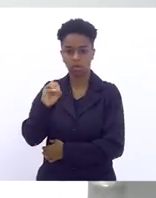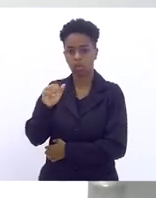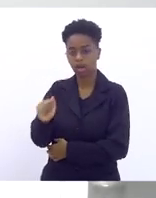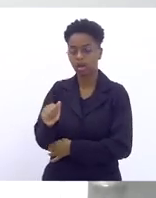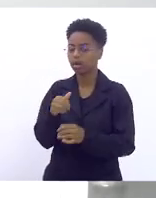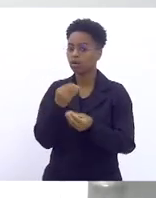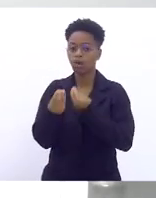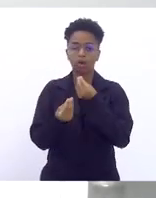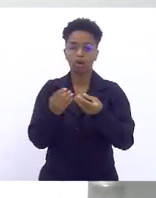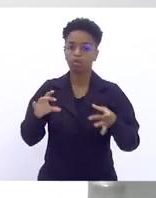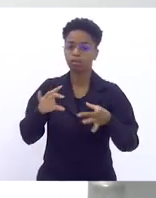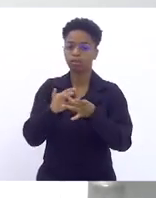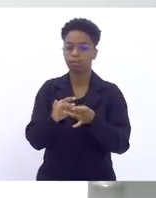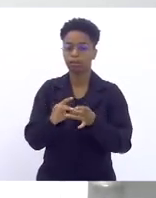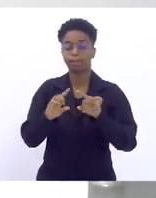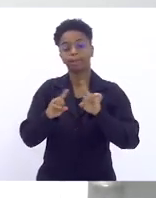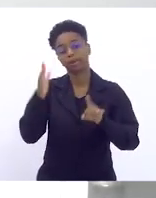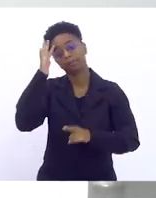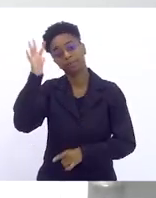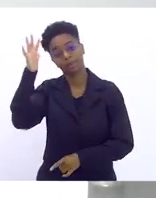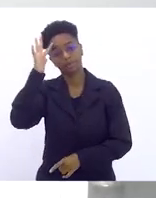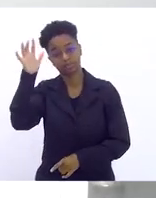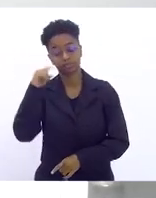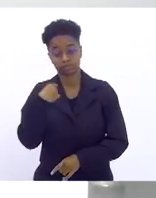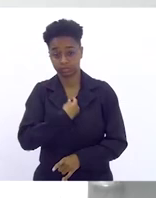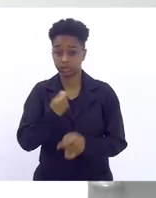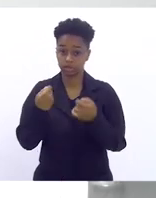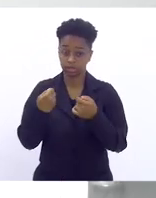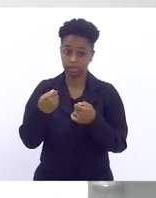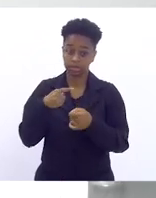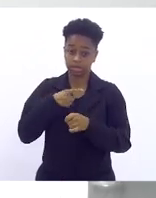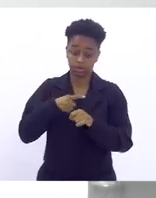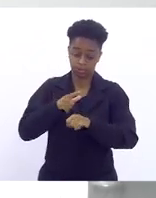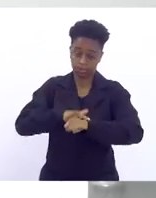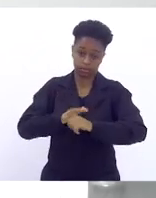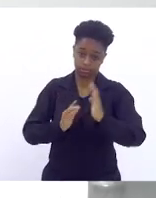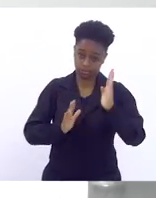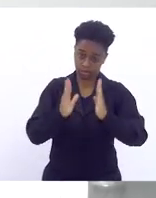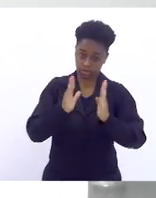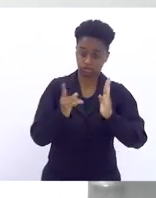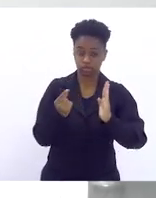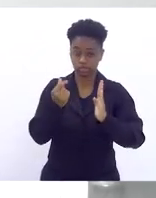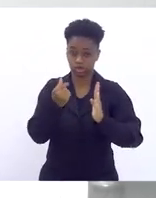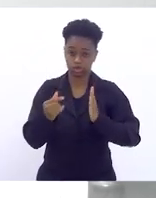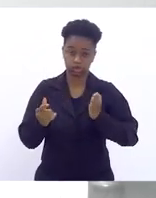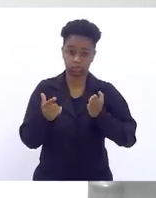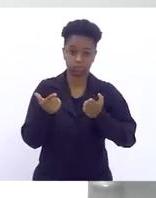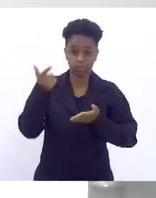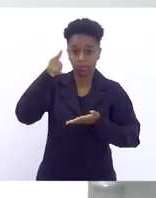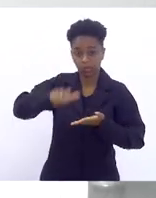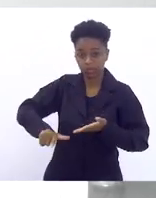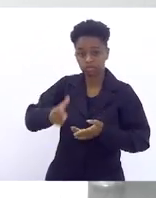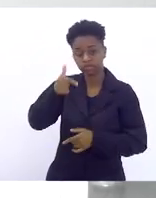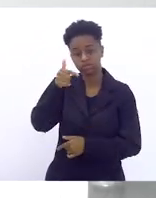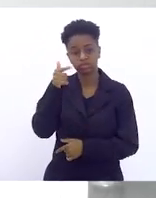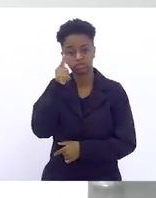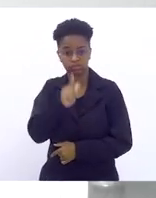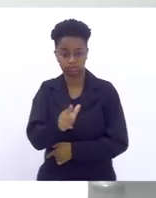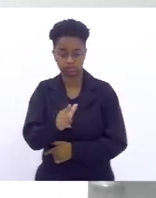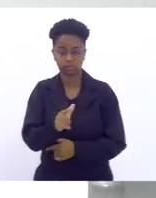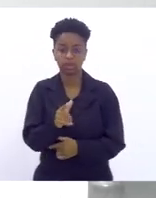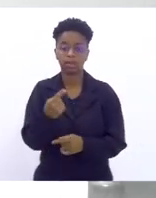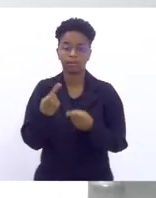partindo de um princípio que estamos em regime de recuperação fiscal que a nossa dívida consolidada líquida